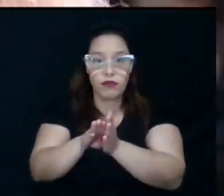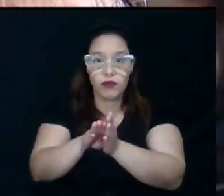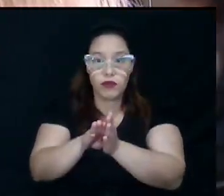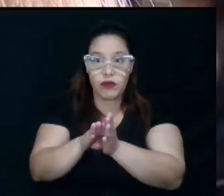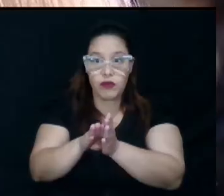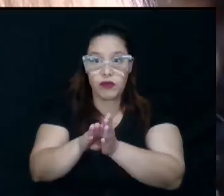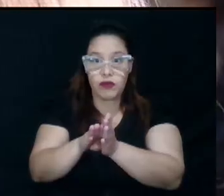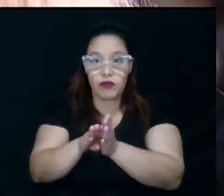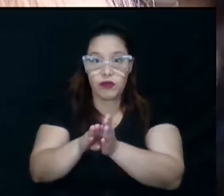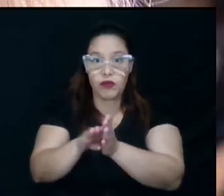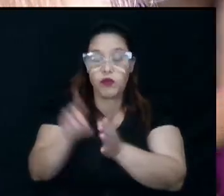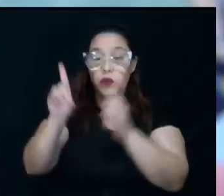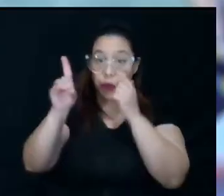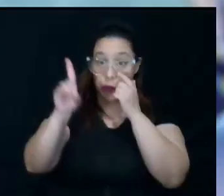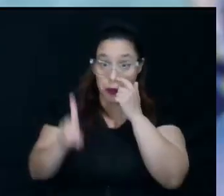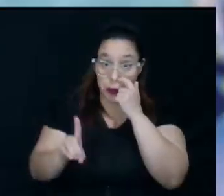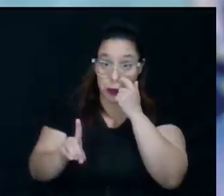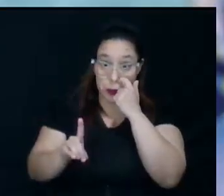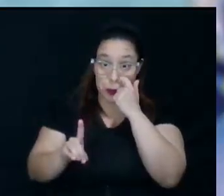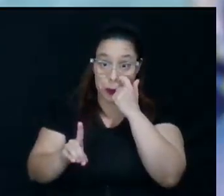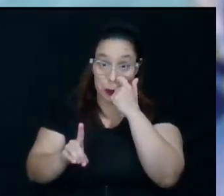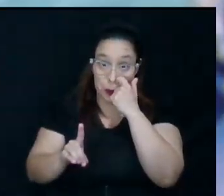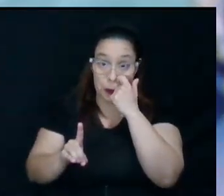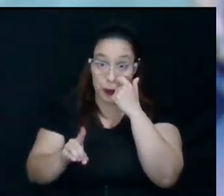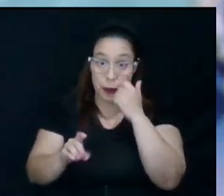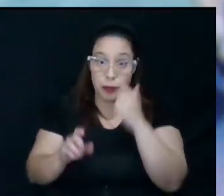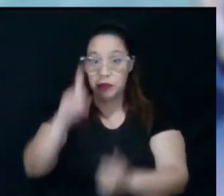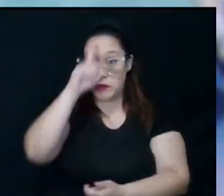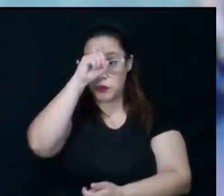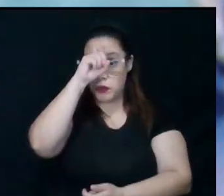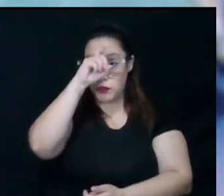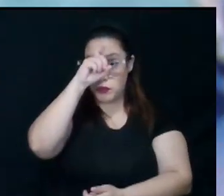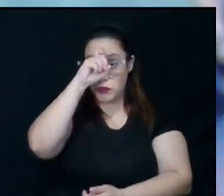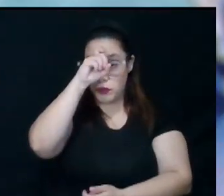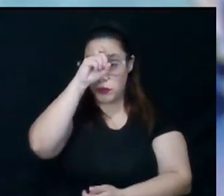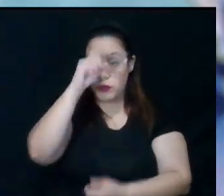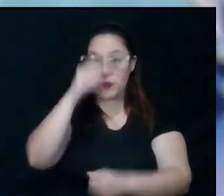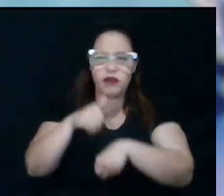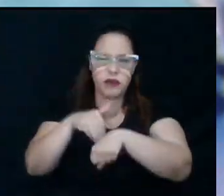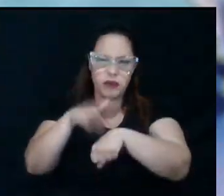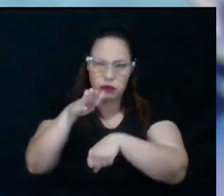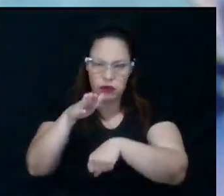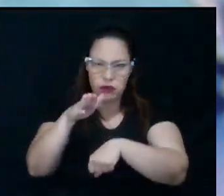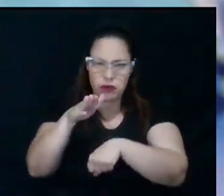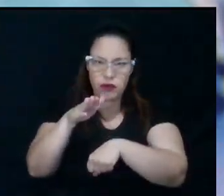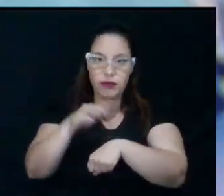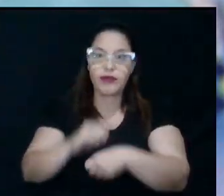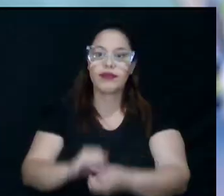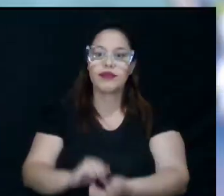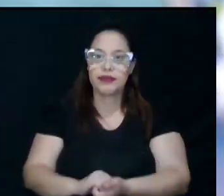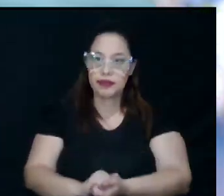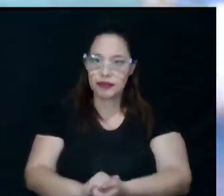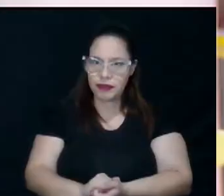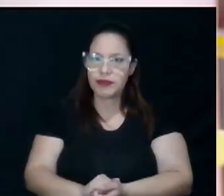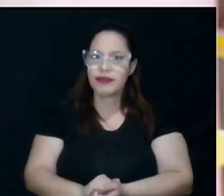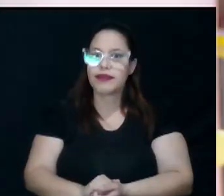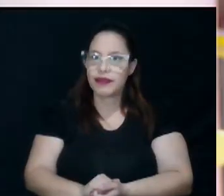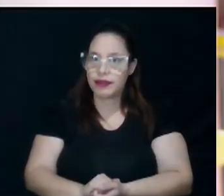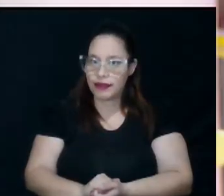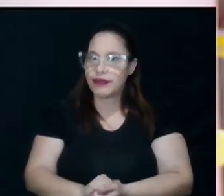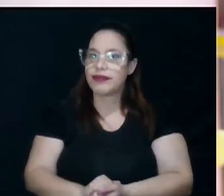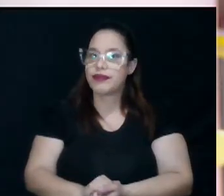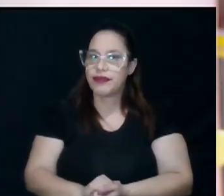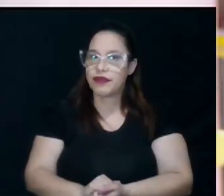Relações Institucionais do hospital, até o momento, mais de 300 peças já foram recebidas. Quem